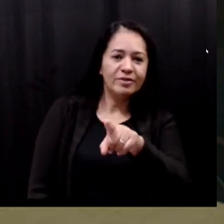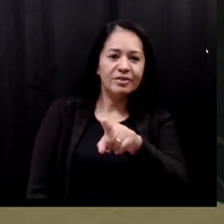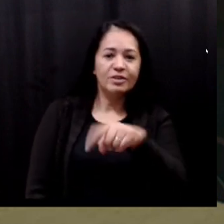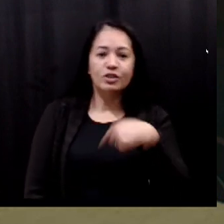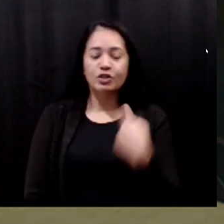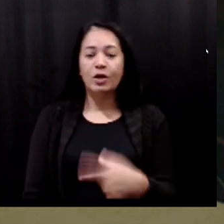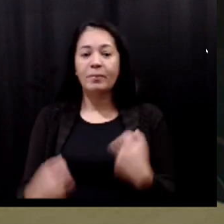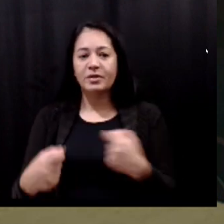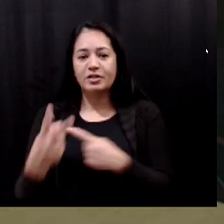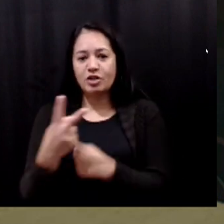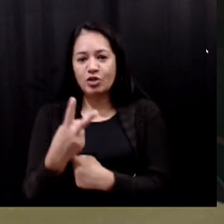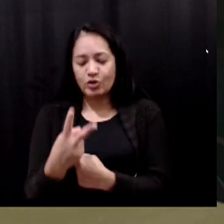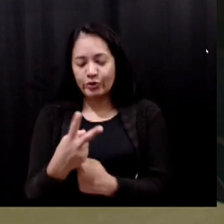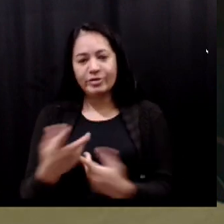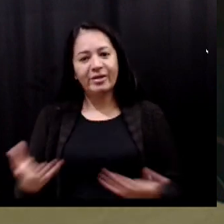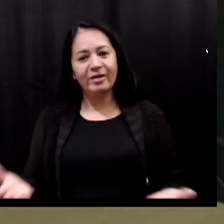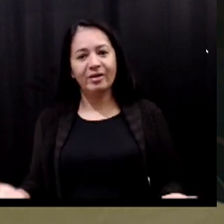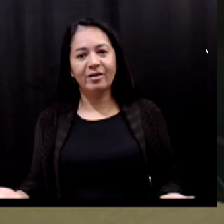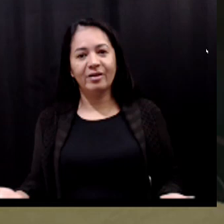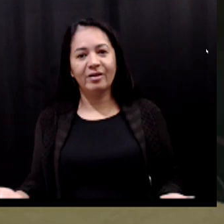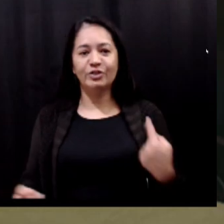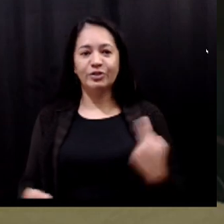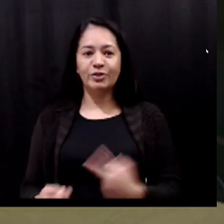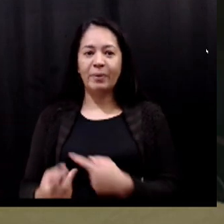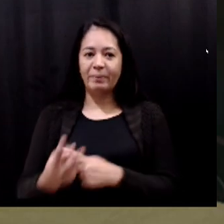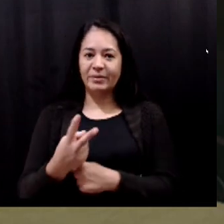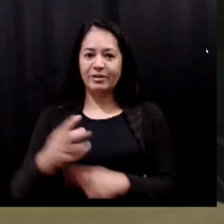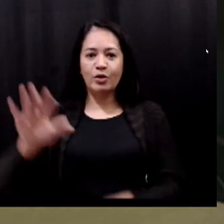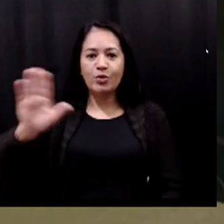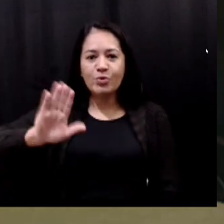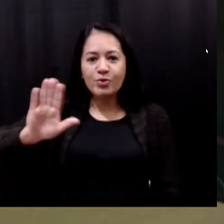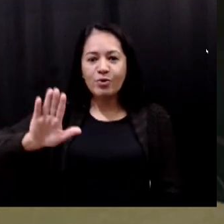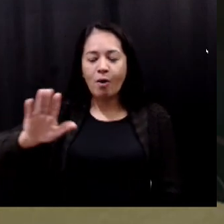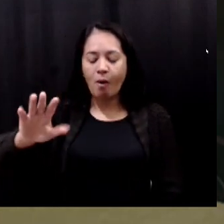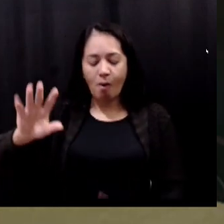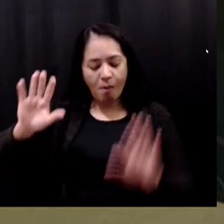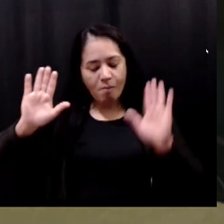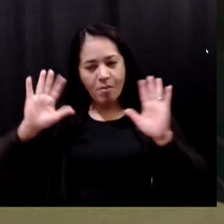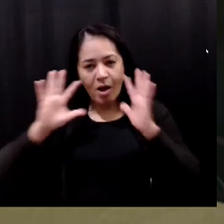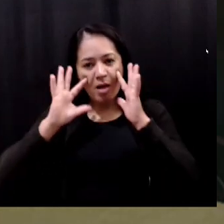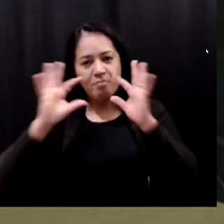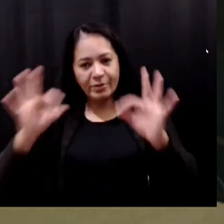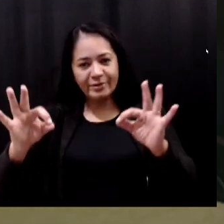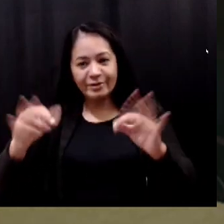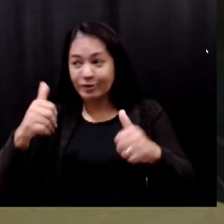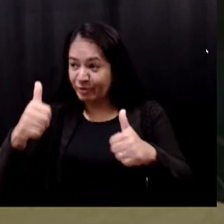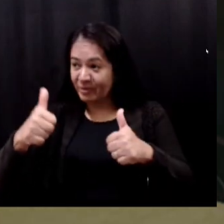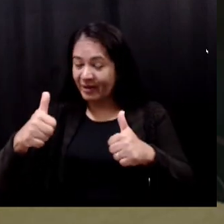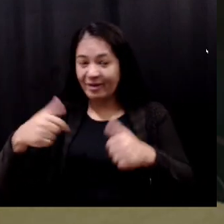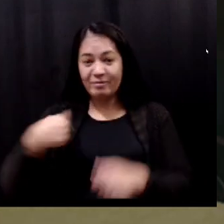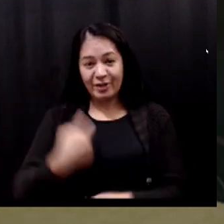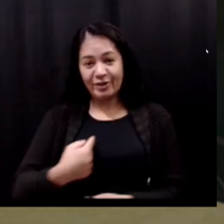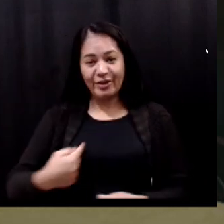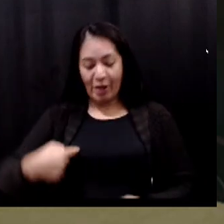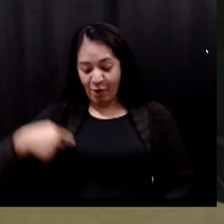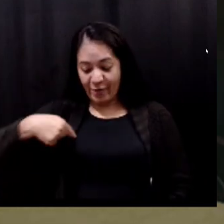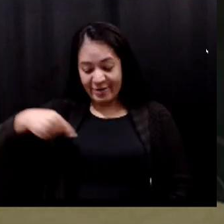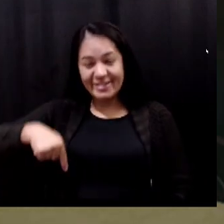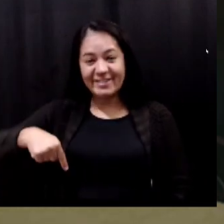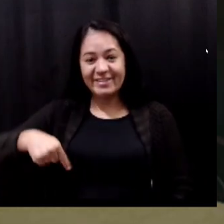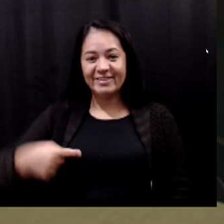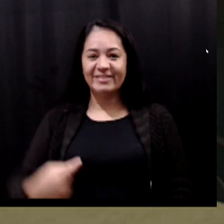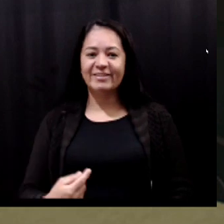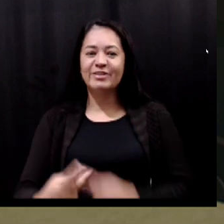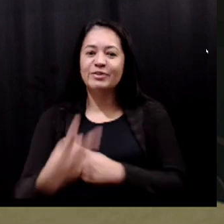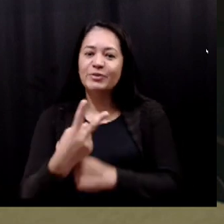nos cuidar, né? A gente precisa dar ali um oi, tudo bem, né? Eu tô aqui, então se cuidar, né? Se olha